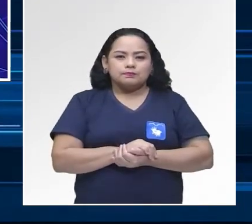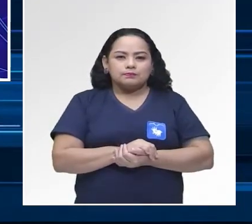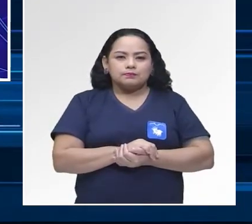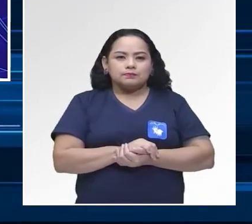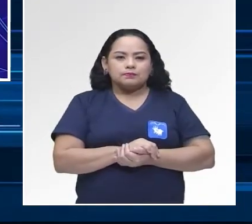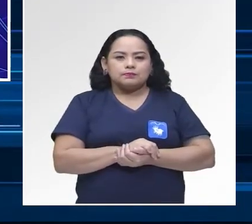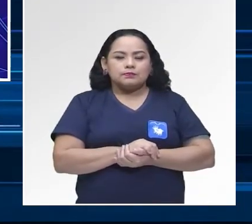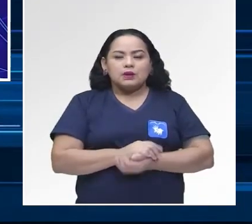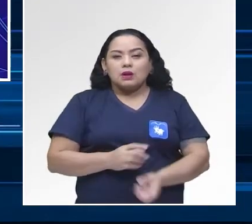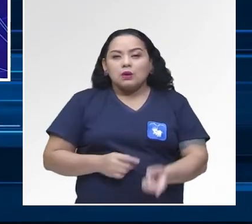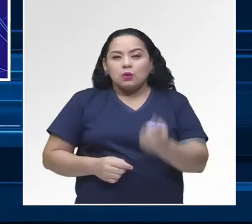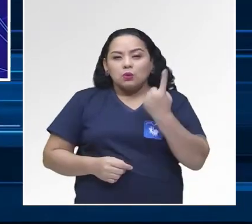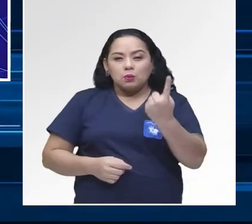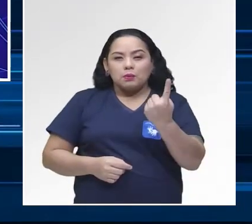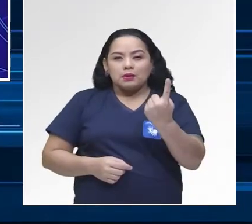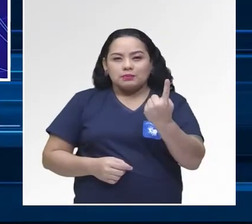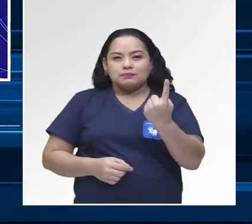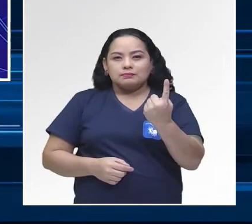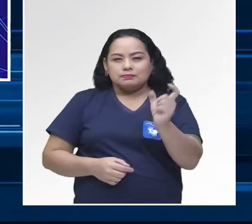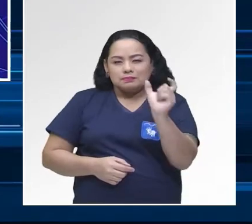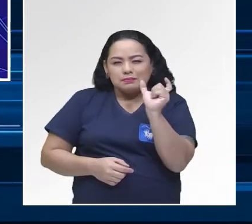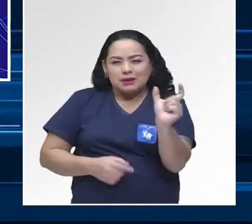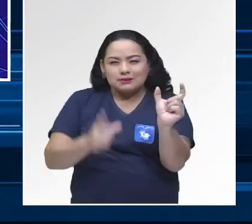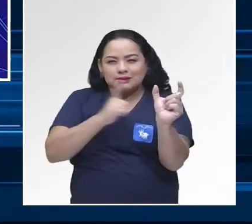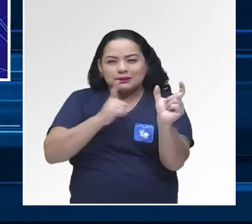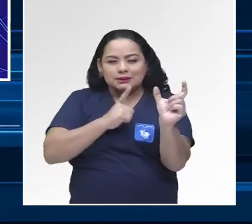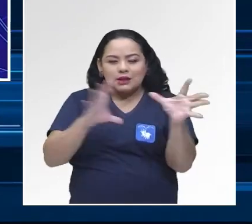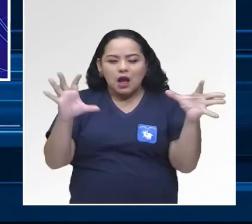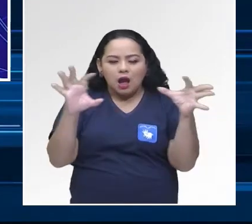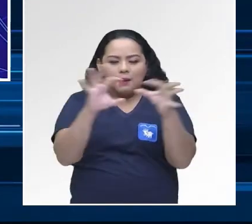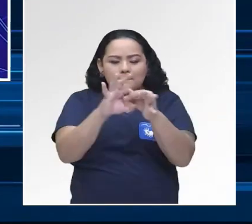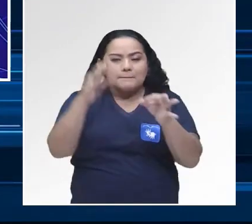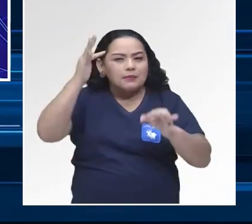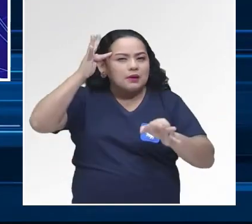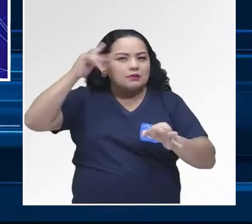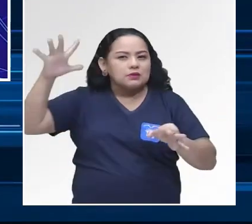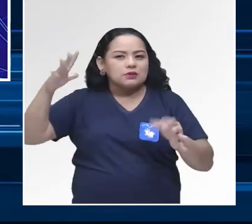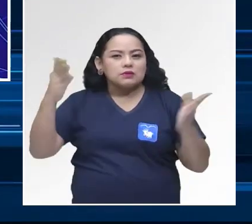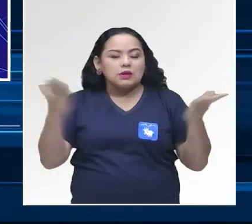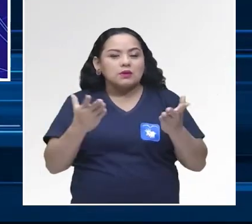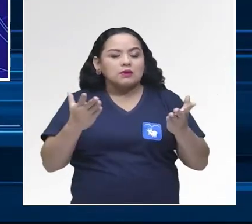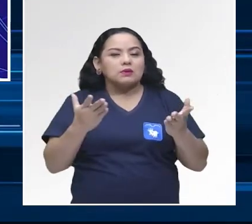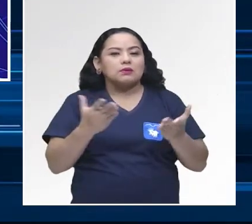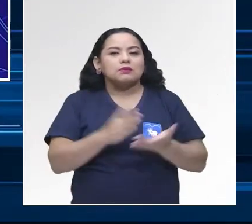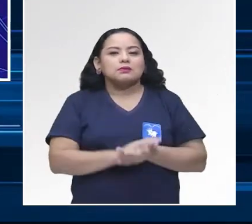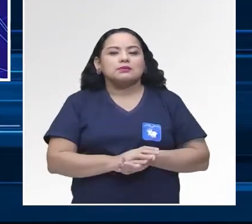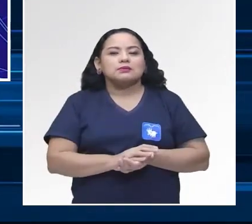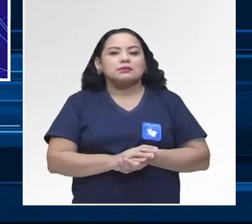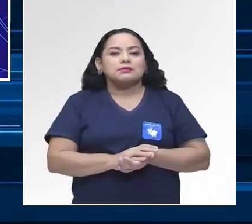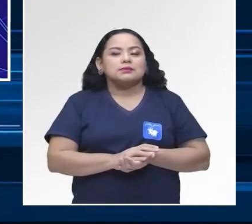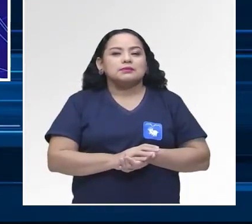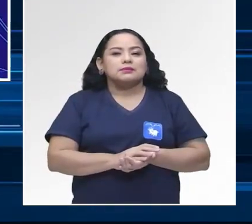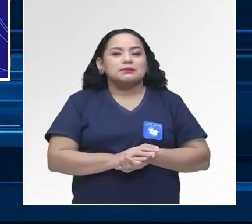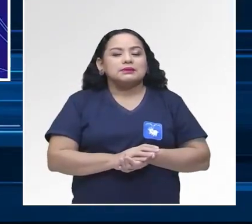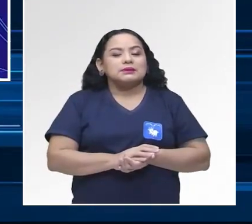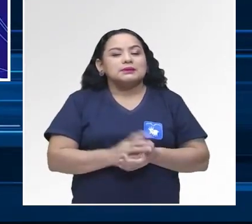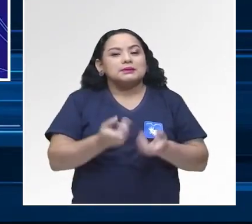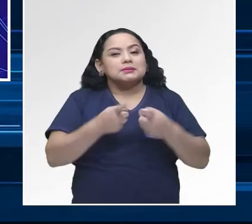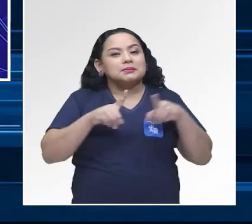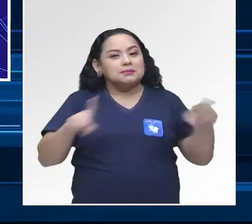E tem uma palavrinha que está muito ligada com a filosofia, apesar de ela não